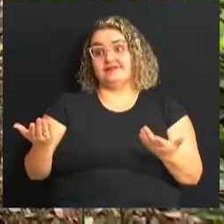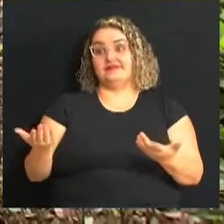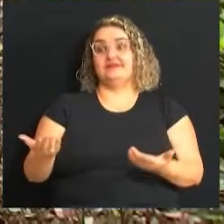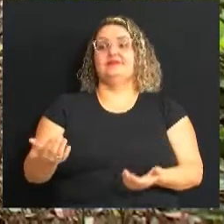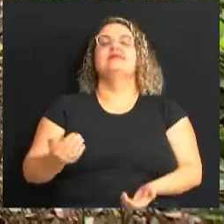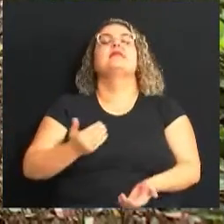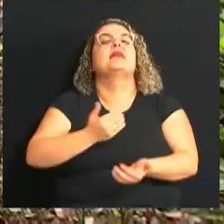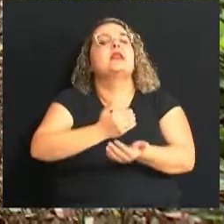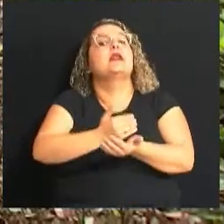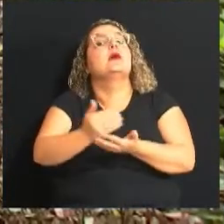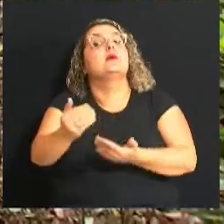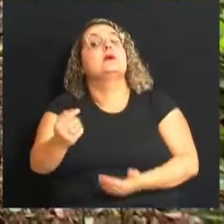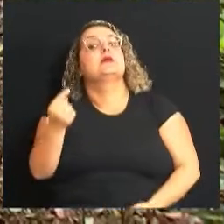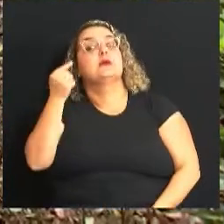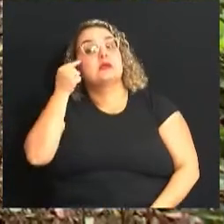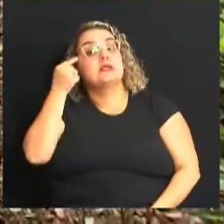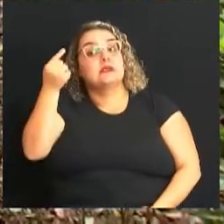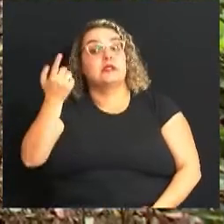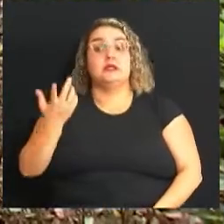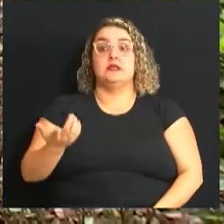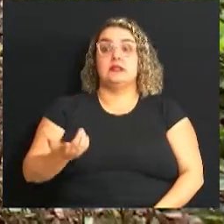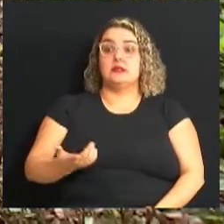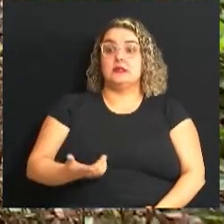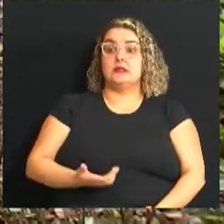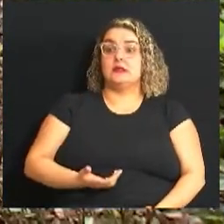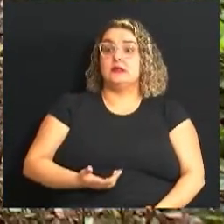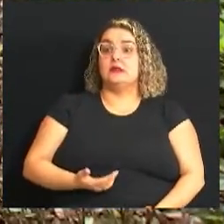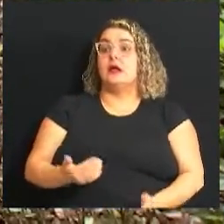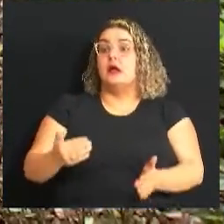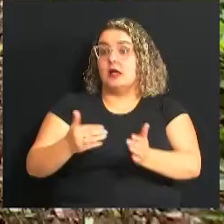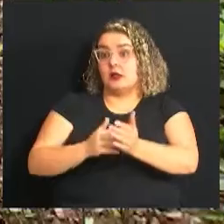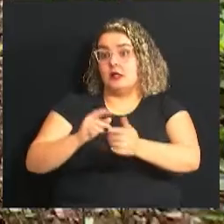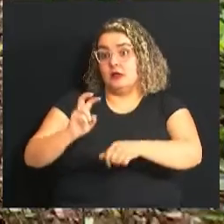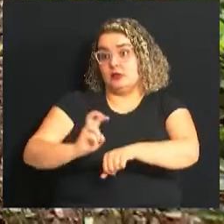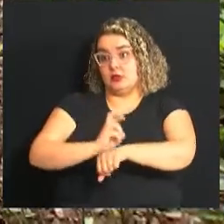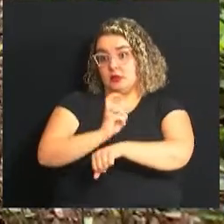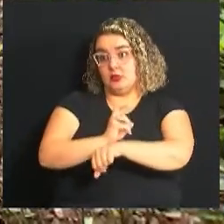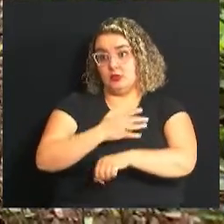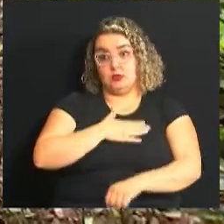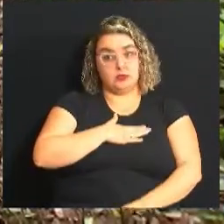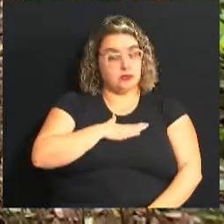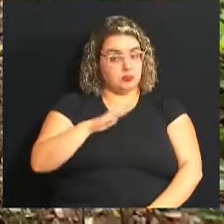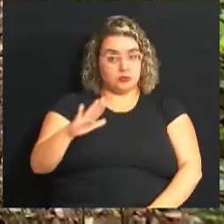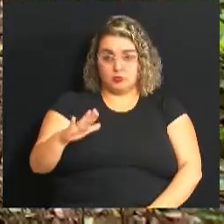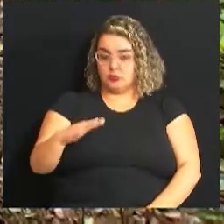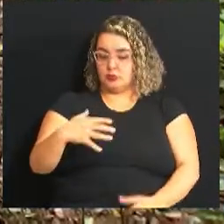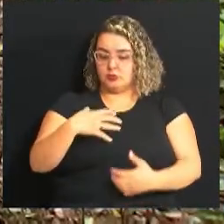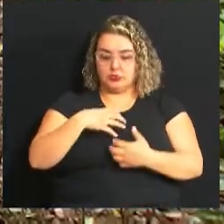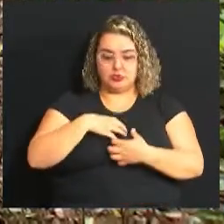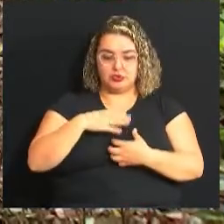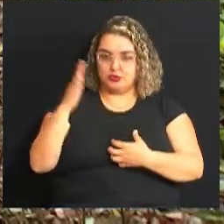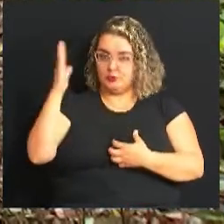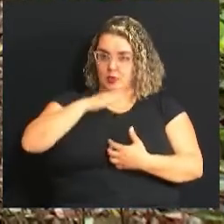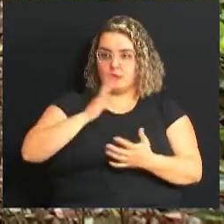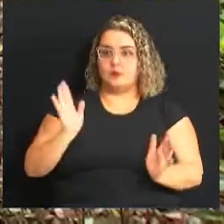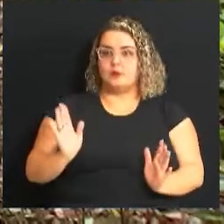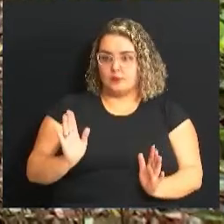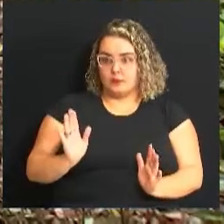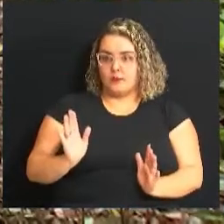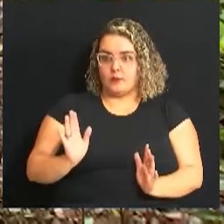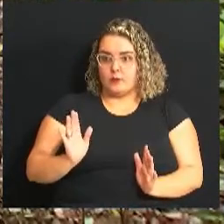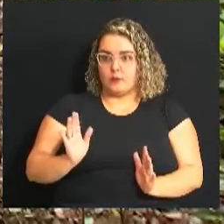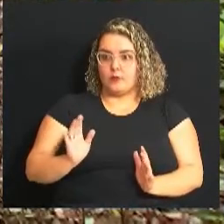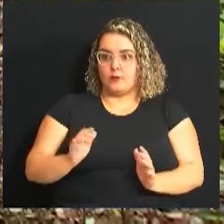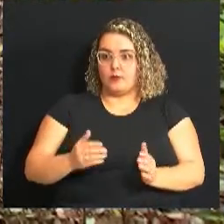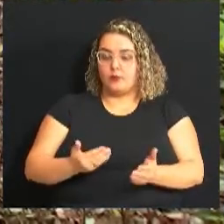princípio que até uma cobra não gosta de ser maltratada, né? Então ela precisa ser